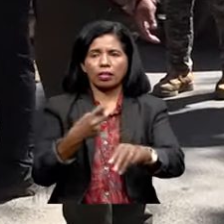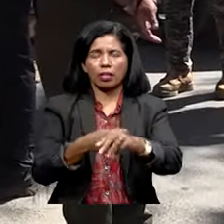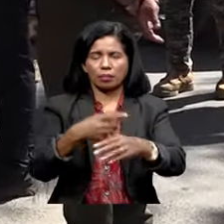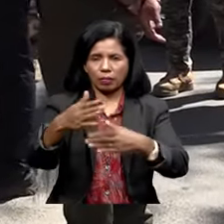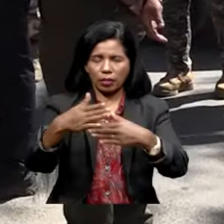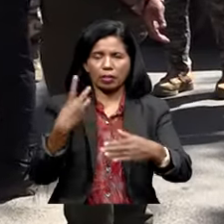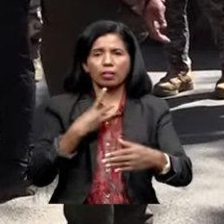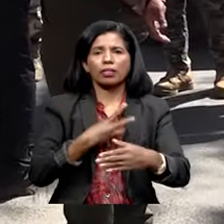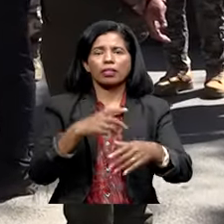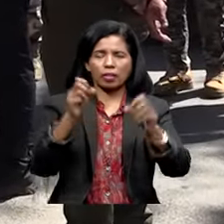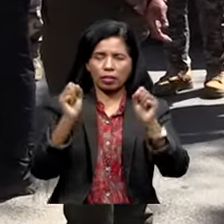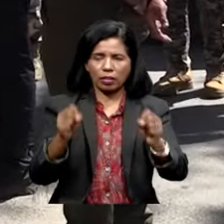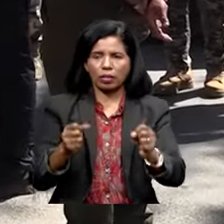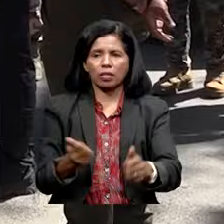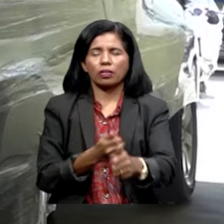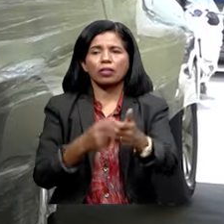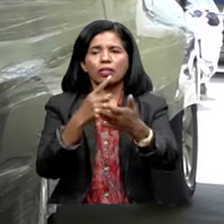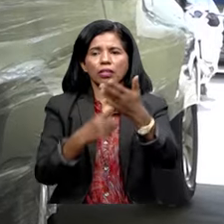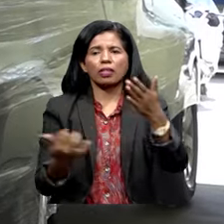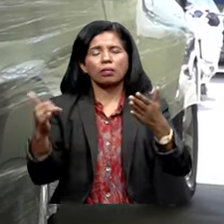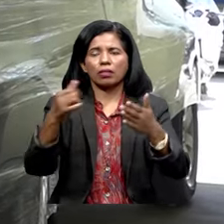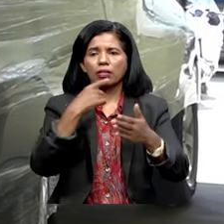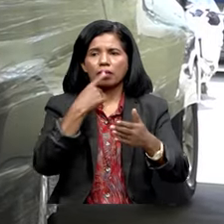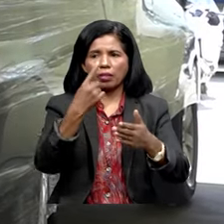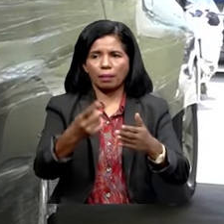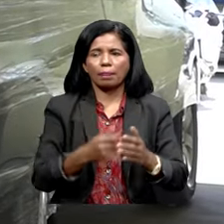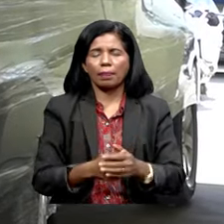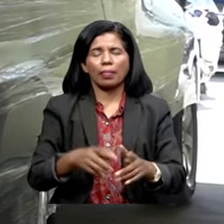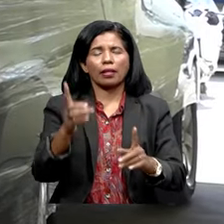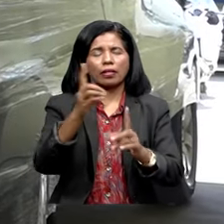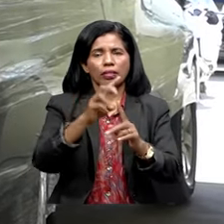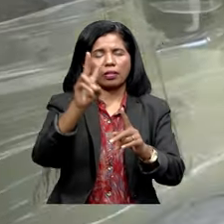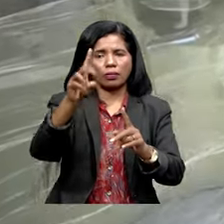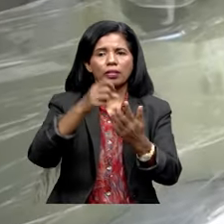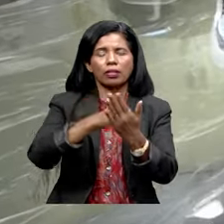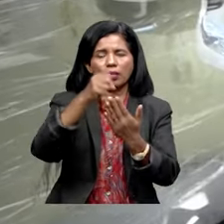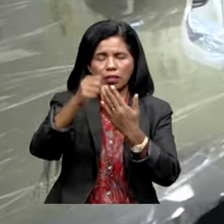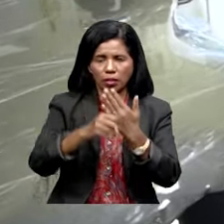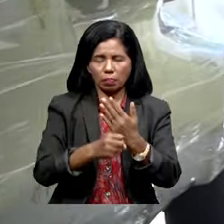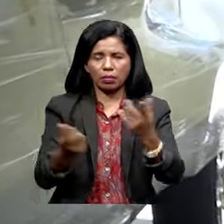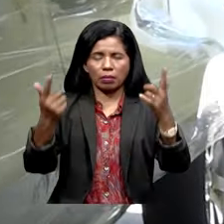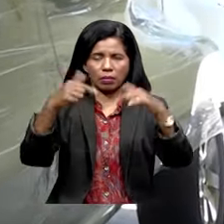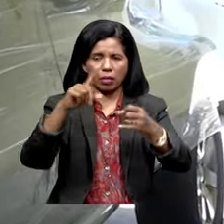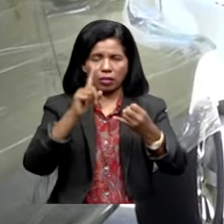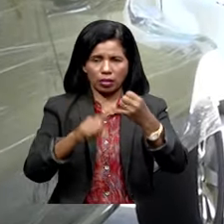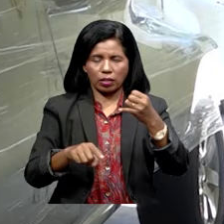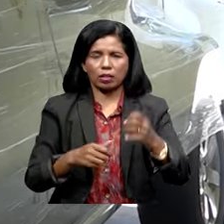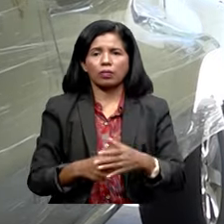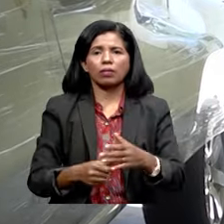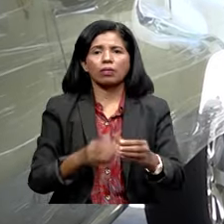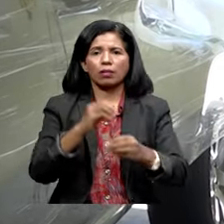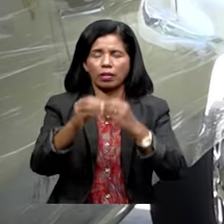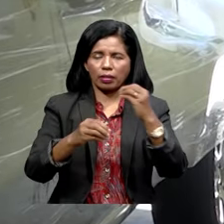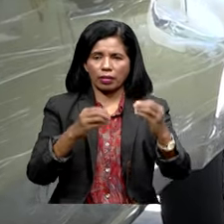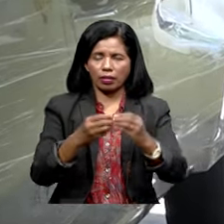se tuir saída ma sir recomenda dia 2 de setembro sir mai tan fale ide ikusliu significa ita ten ki monta